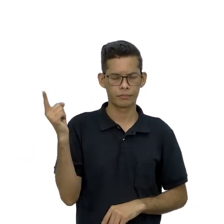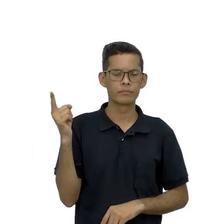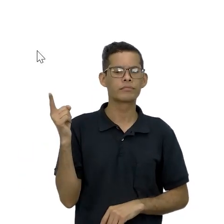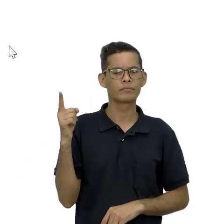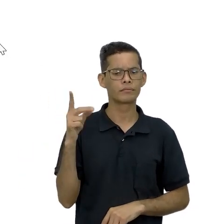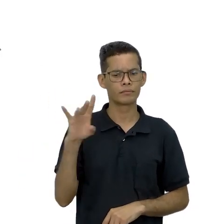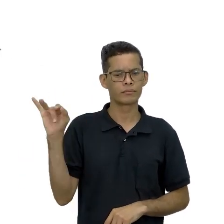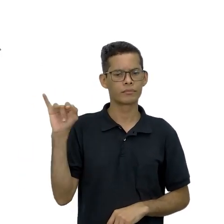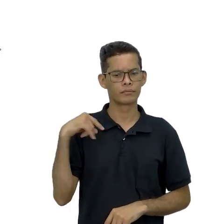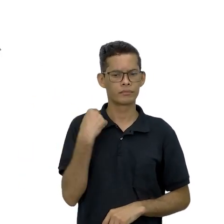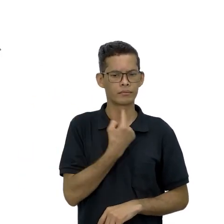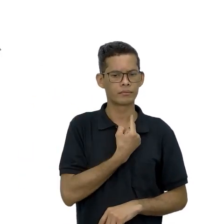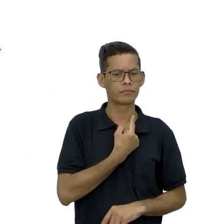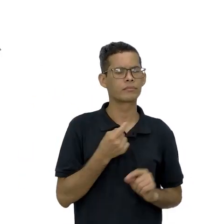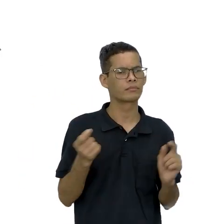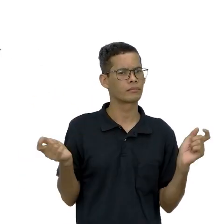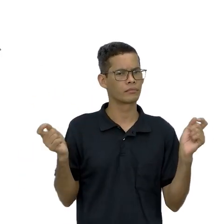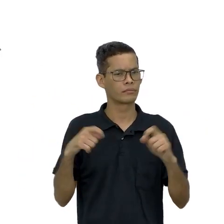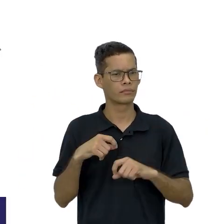gente possa ir aí